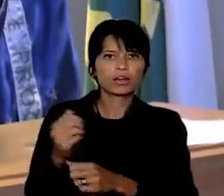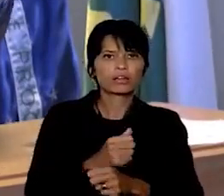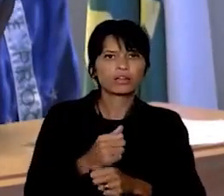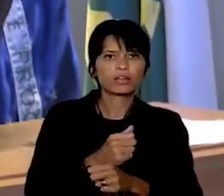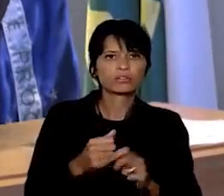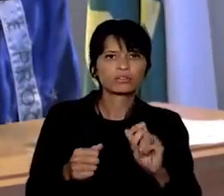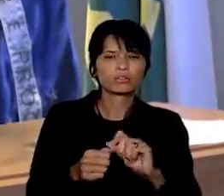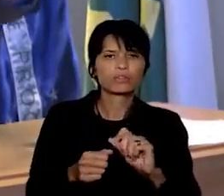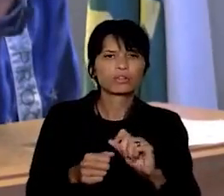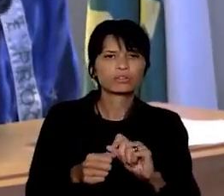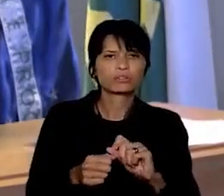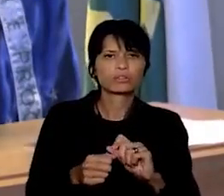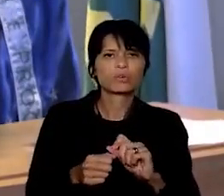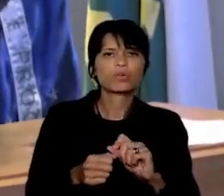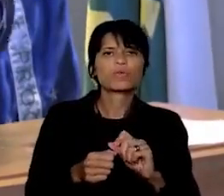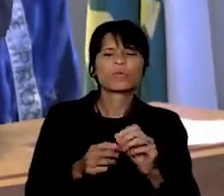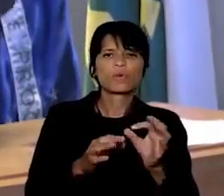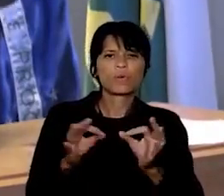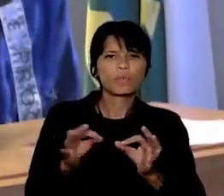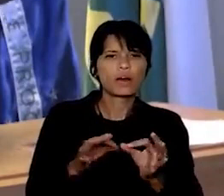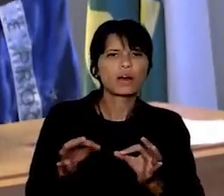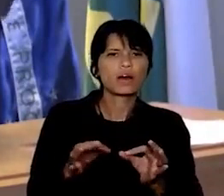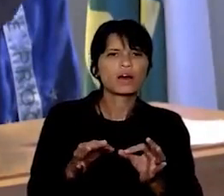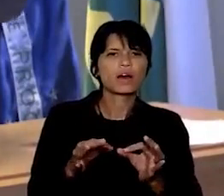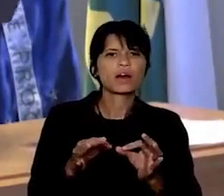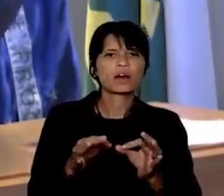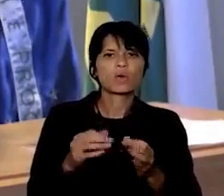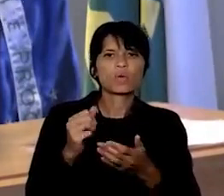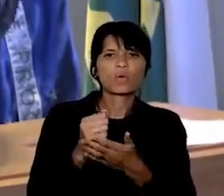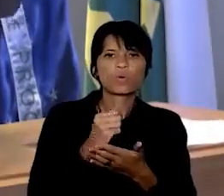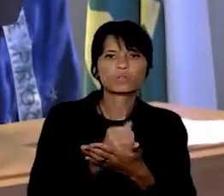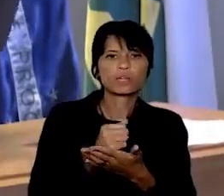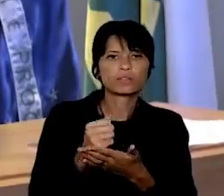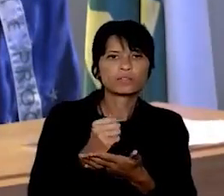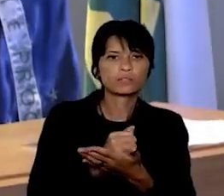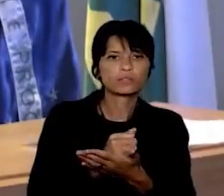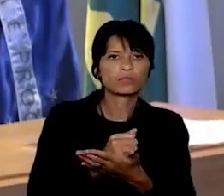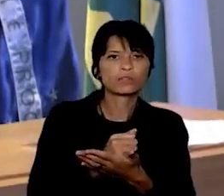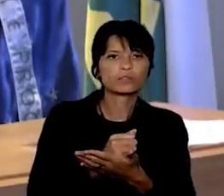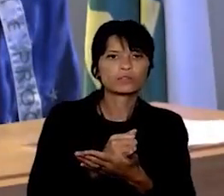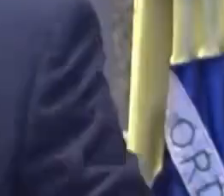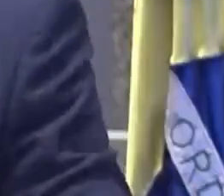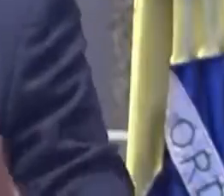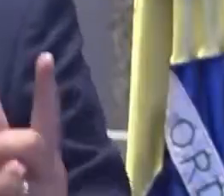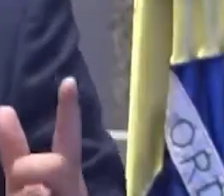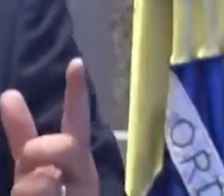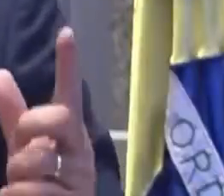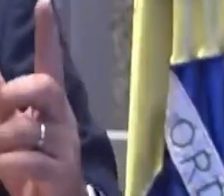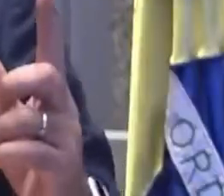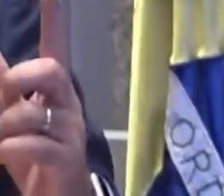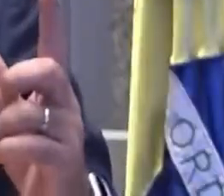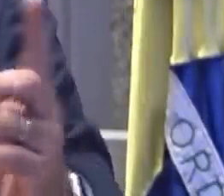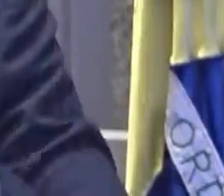um redimensionamento ou um dimensionamento com contratação de servidores para Ministério de Saúde vocês terem